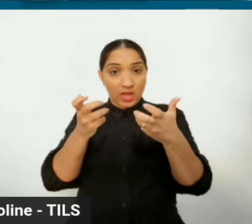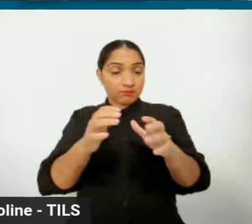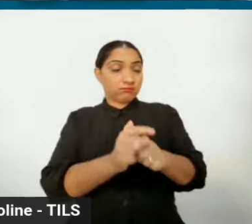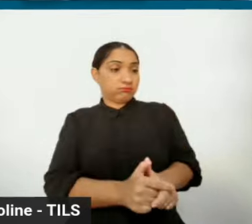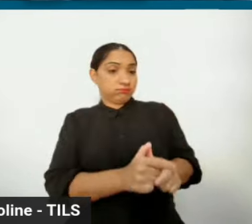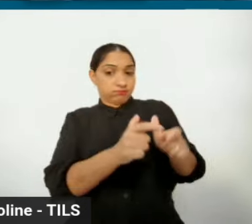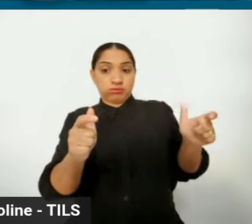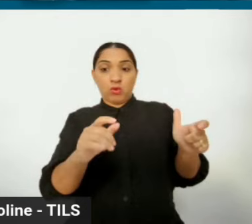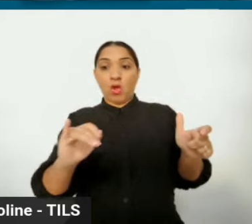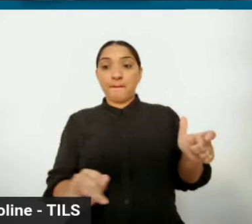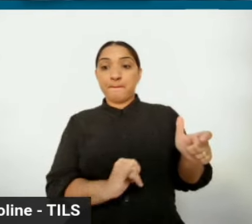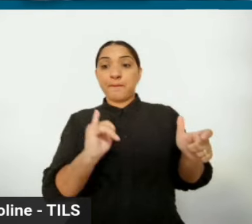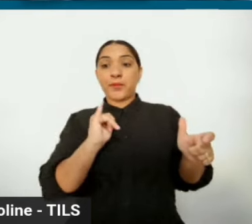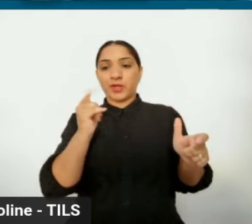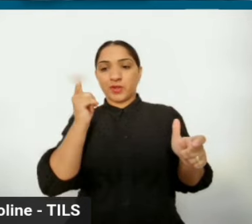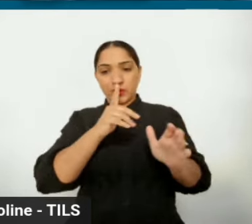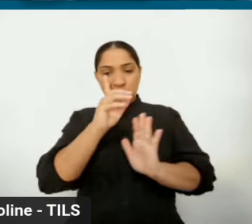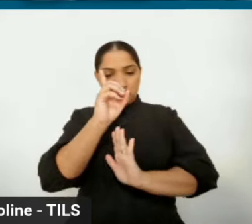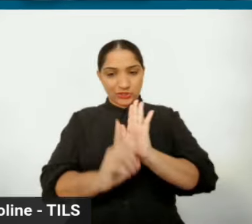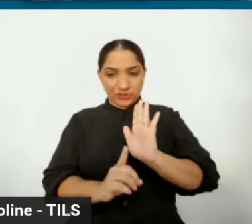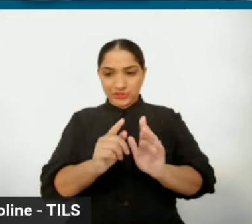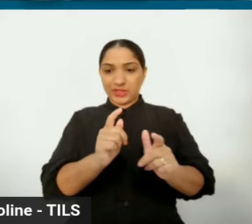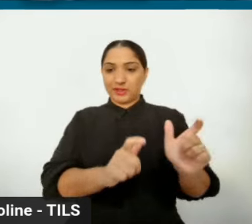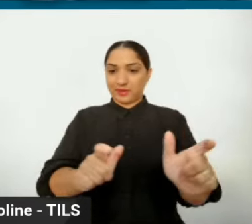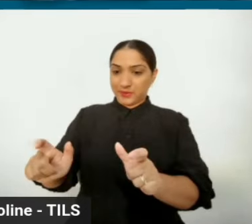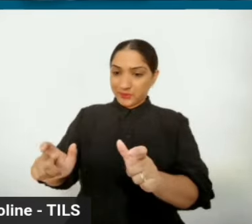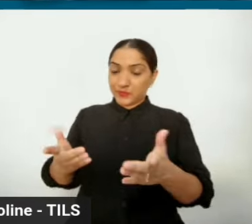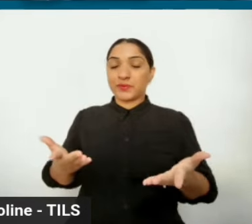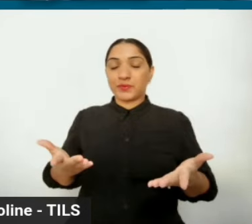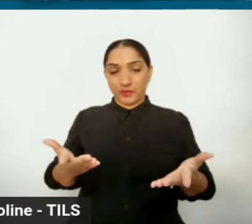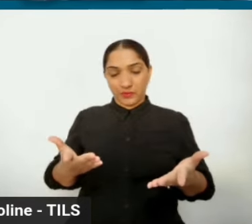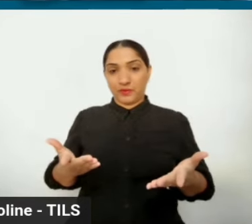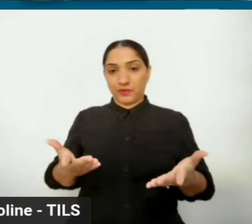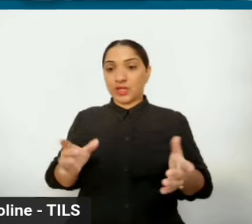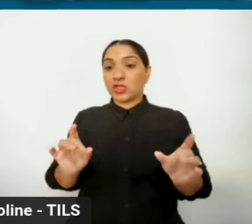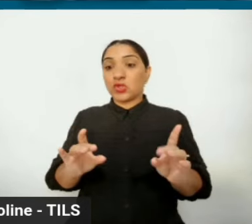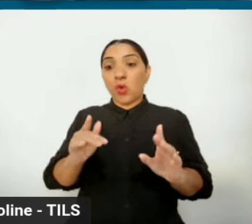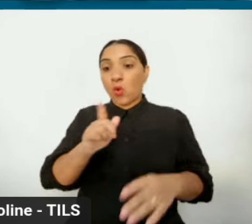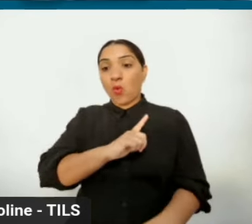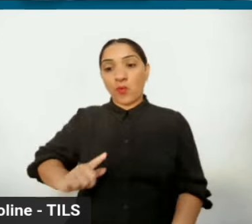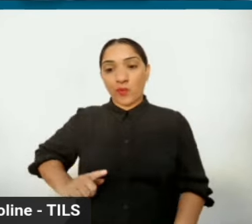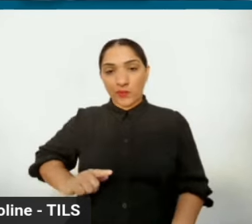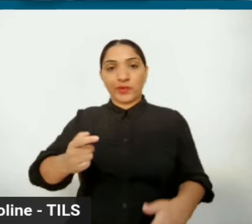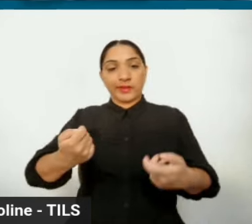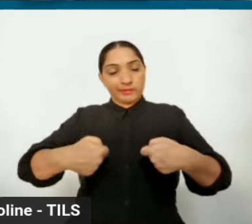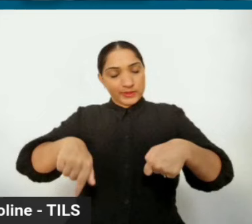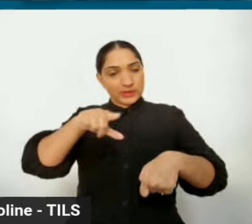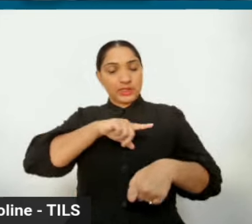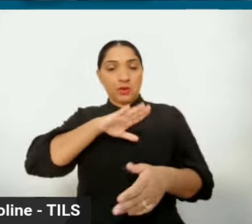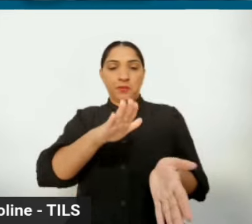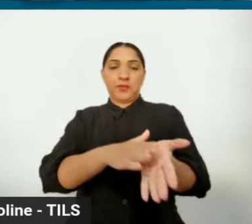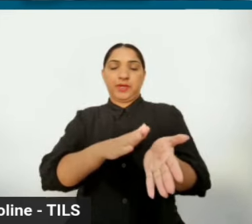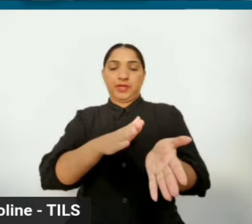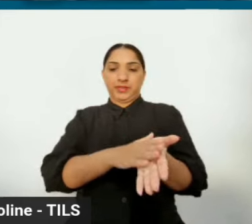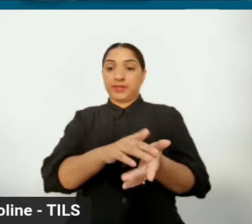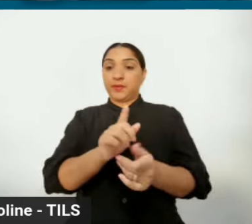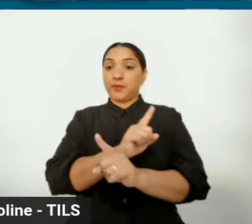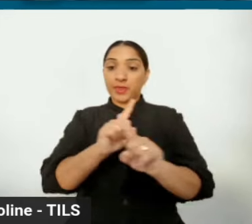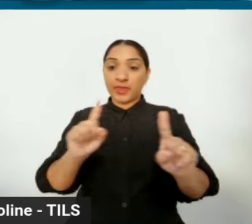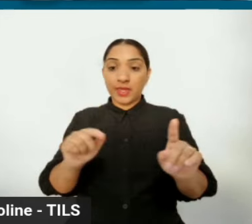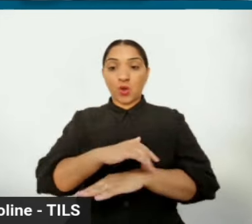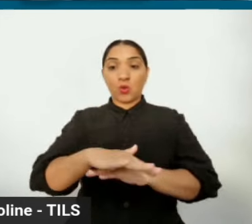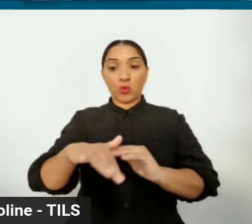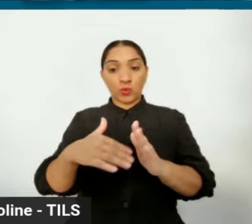informações sobre os direitos das pessoas com deficiência. Não são só os governos que têm a obrigação de efetivá-los, toda a